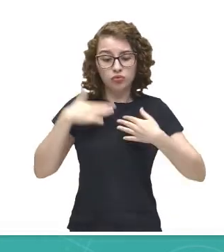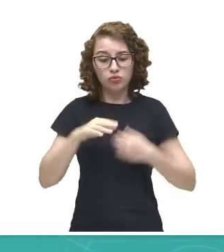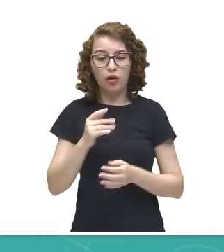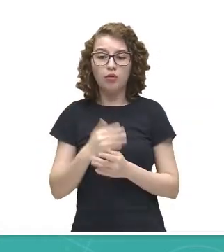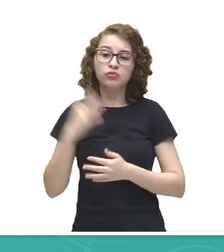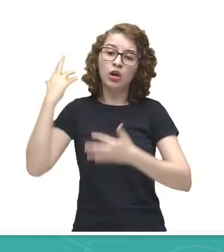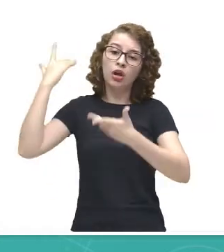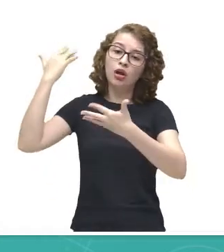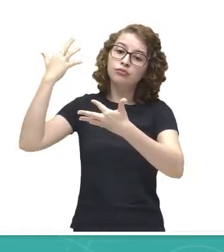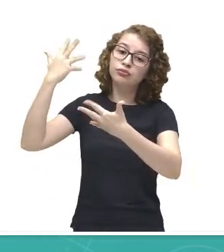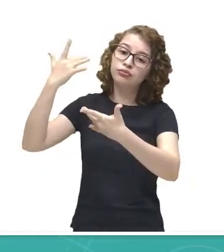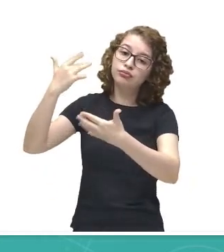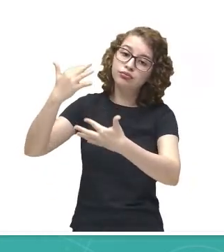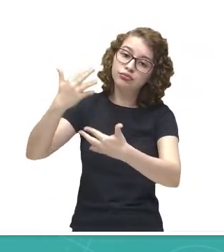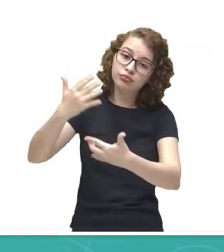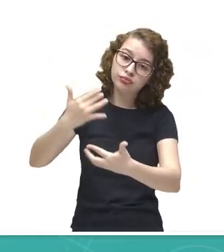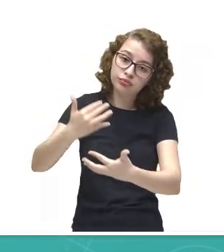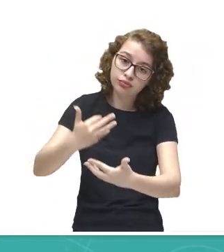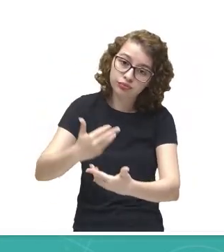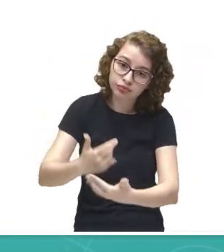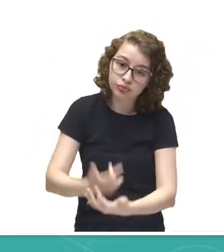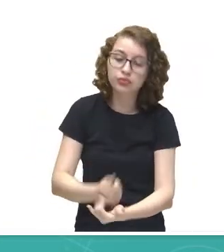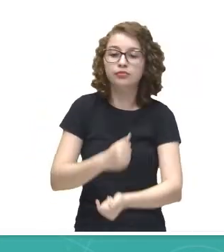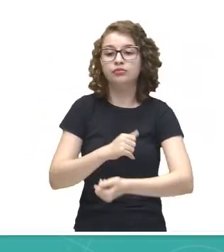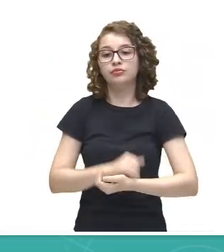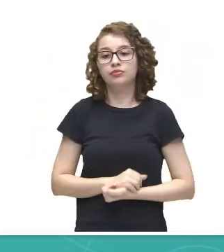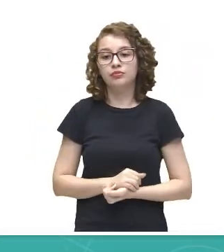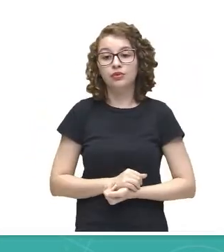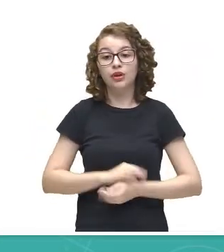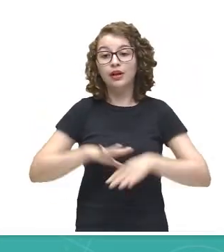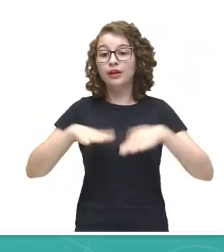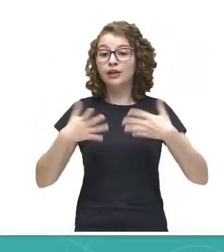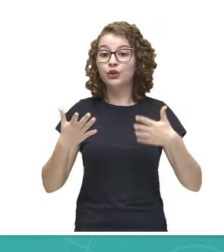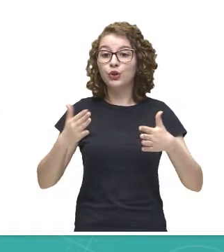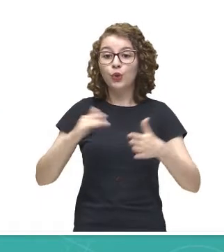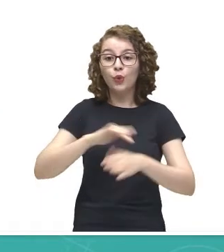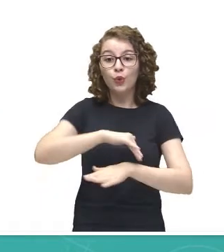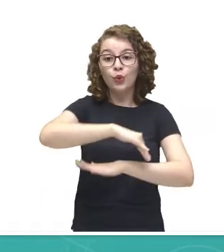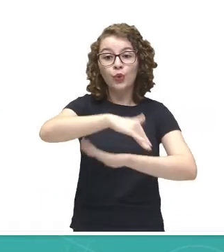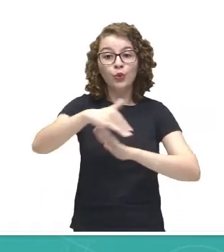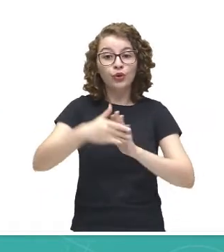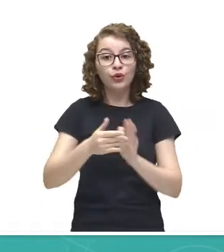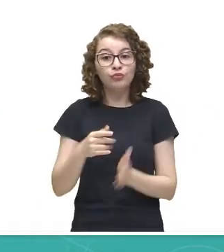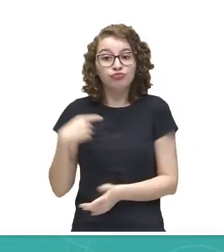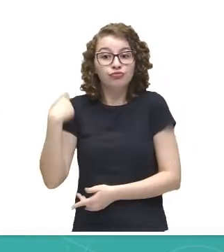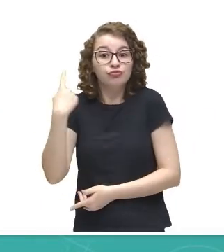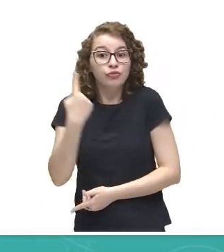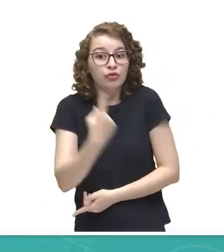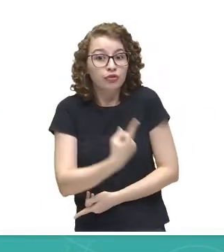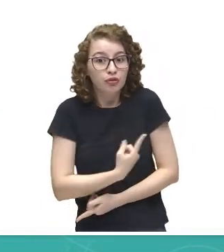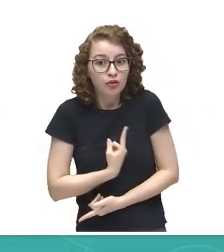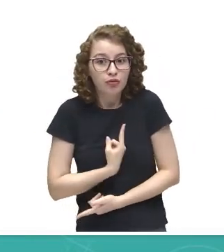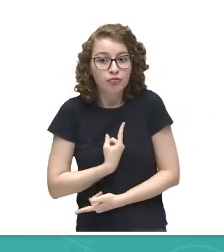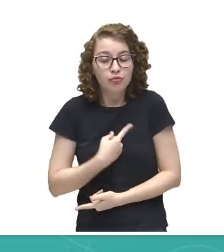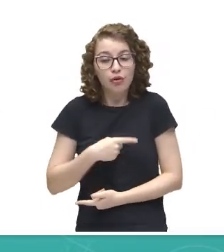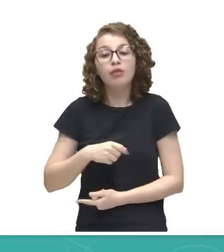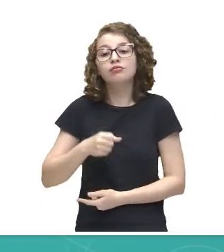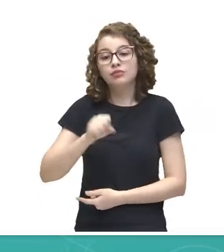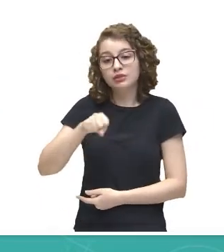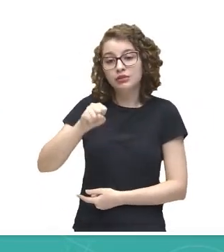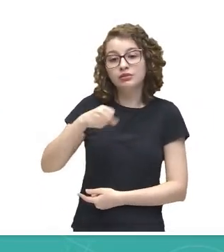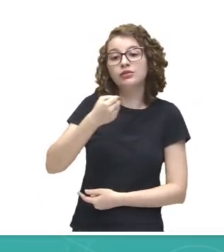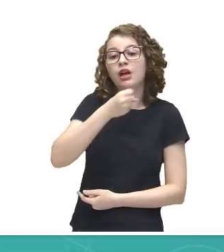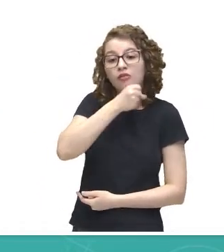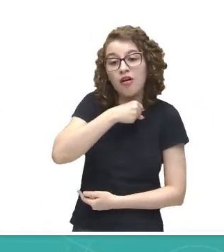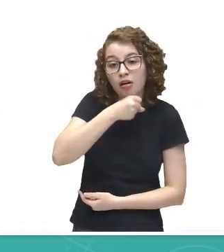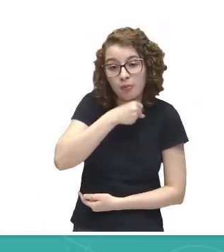do tempo. Ou seja, todos nós iremos passar por este processo, né? A gente sabe que